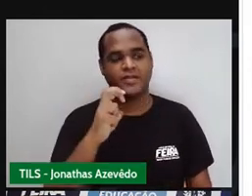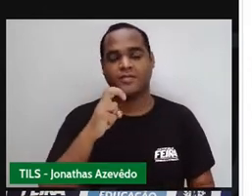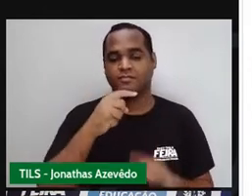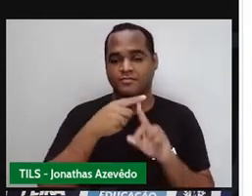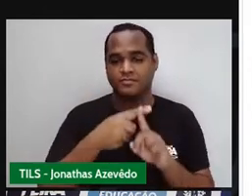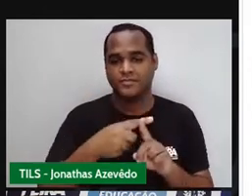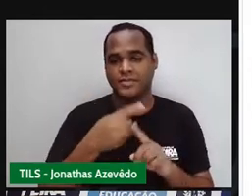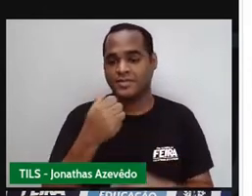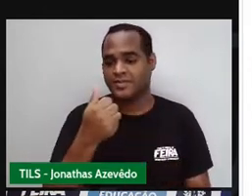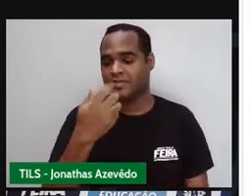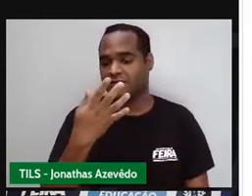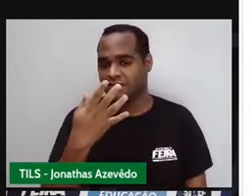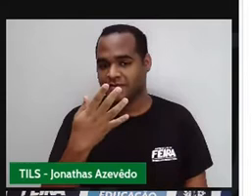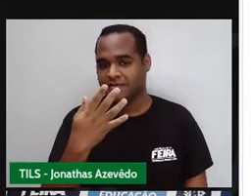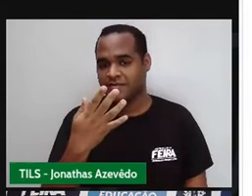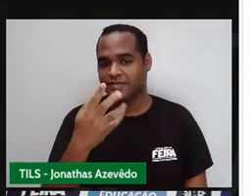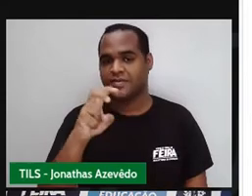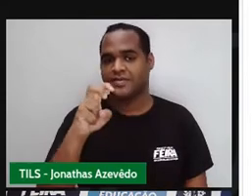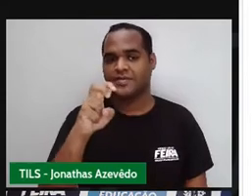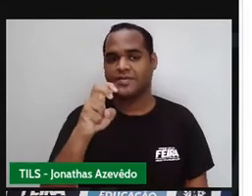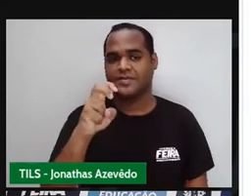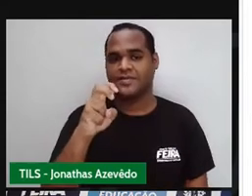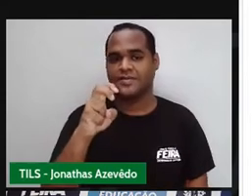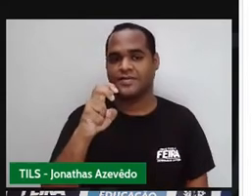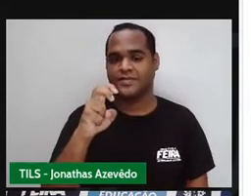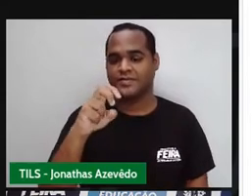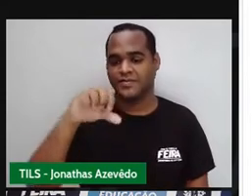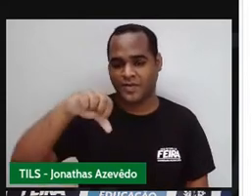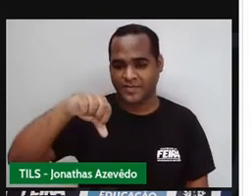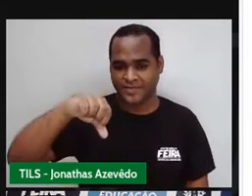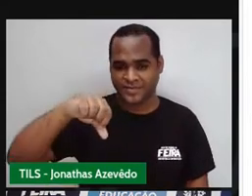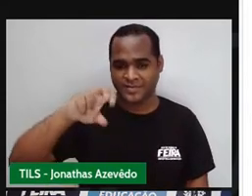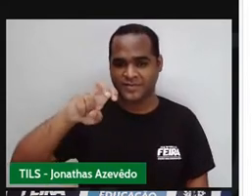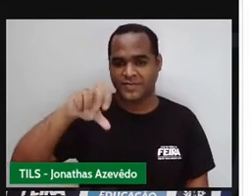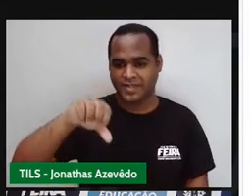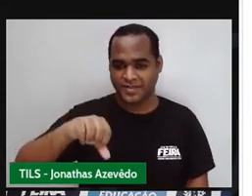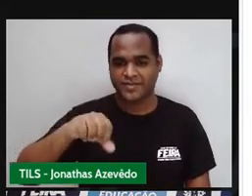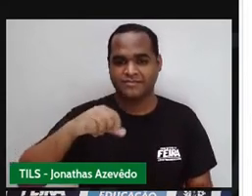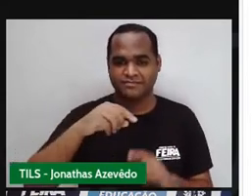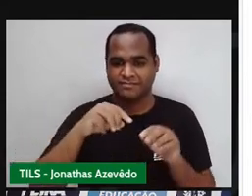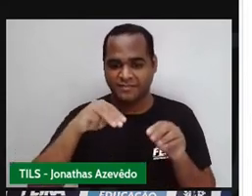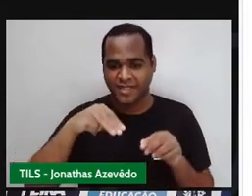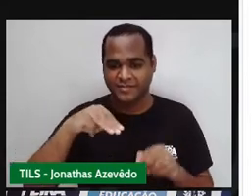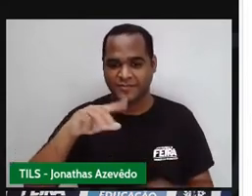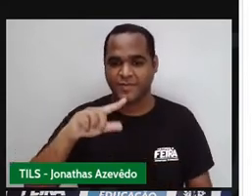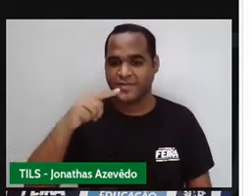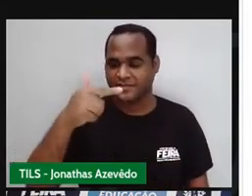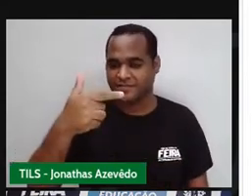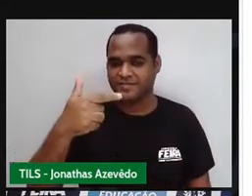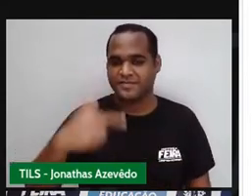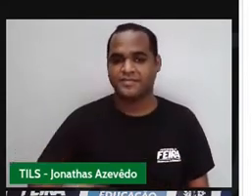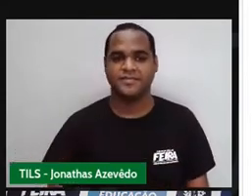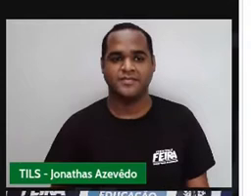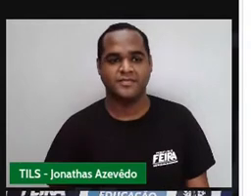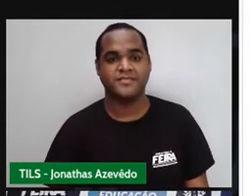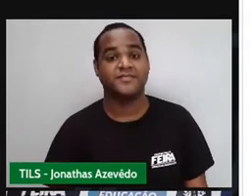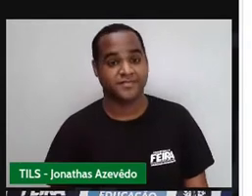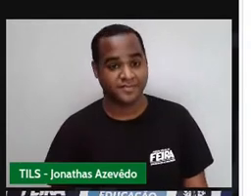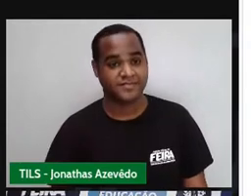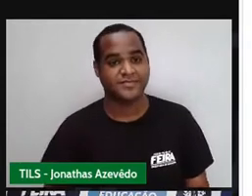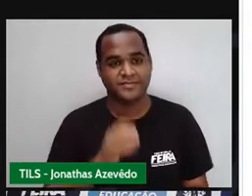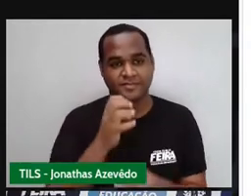45 mais 1459 metros quadrados é o